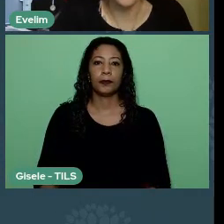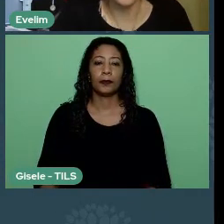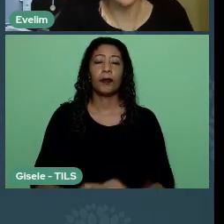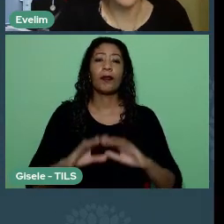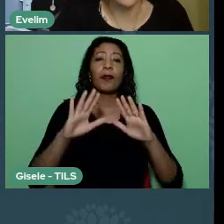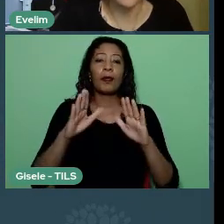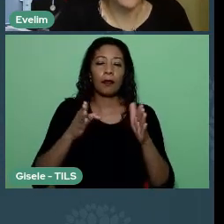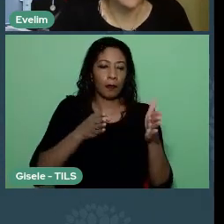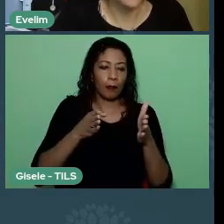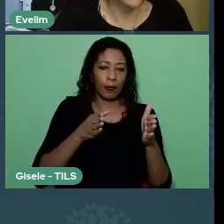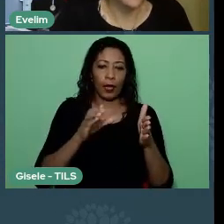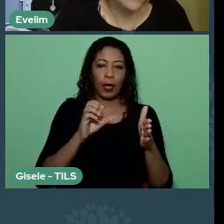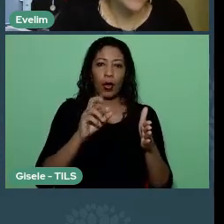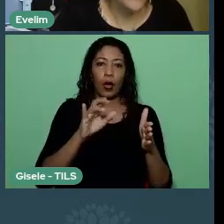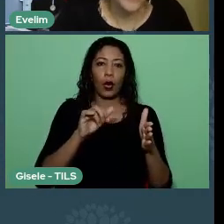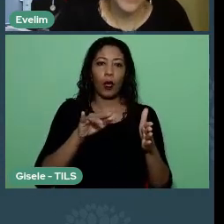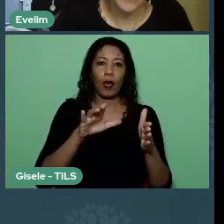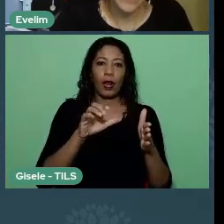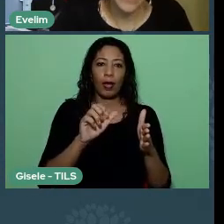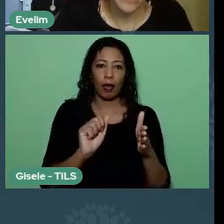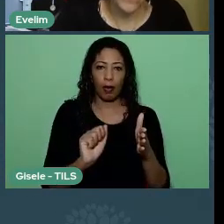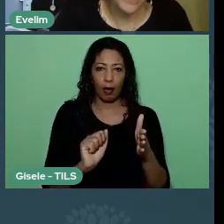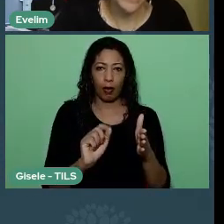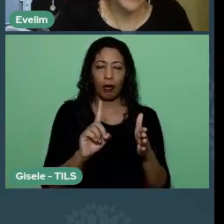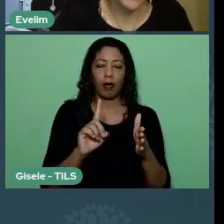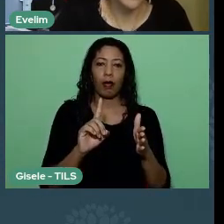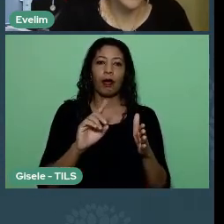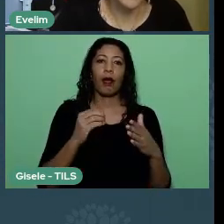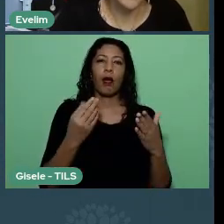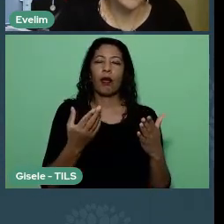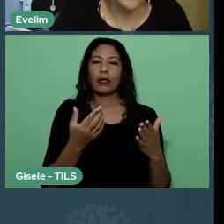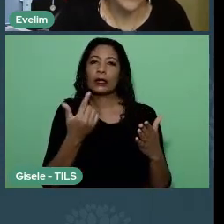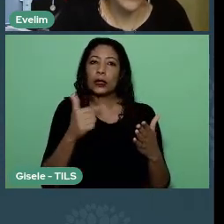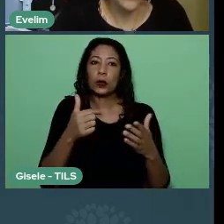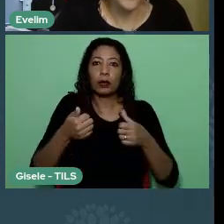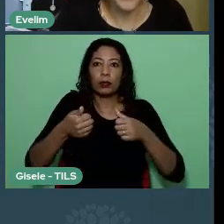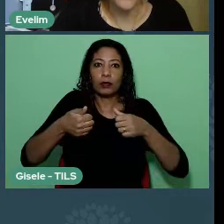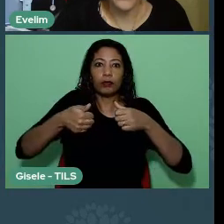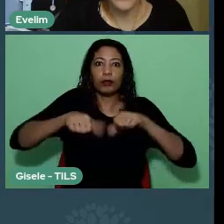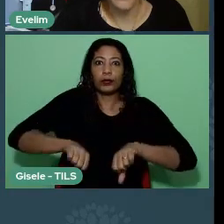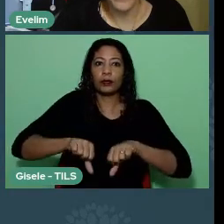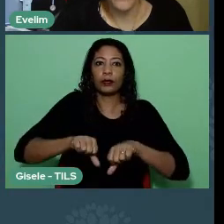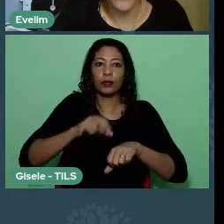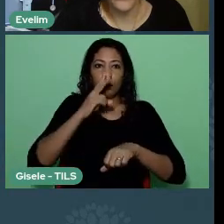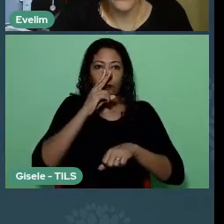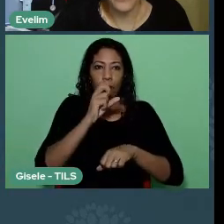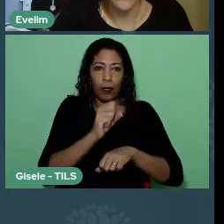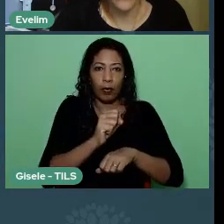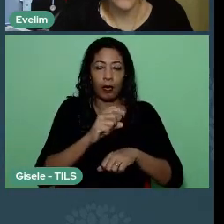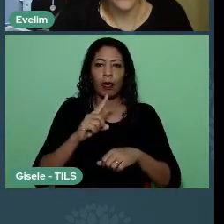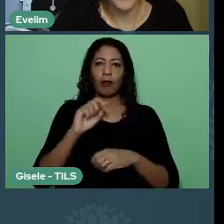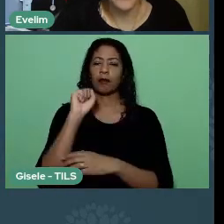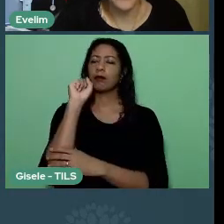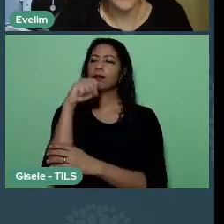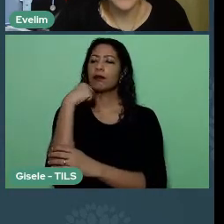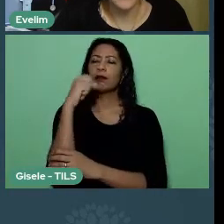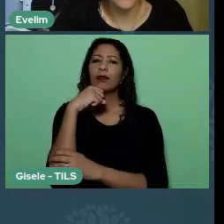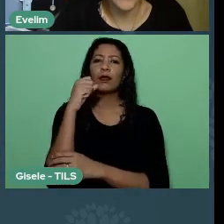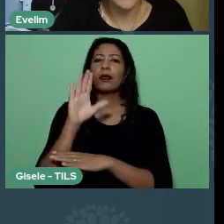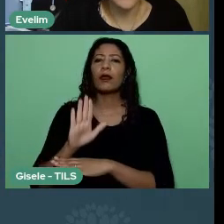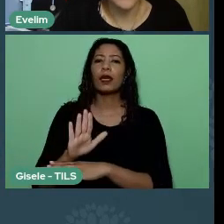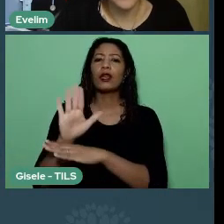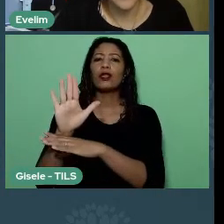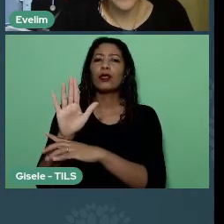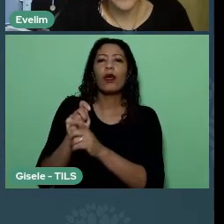crônica, né, ou na fase estável, em que não há ali uma crise, como que a fisioterapia pode ajudar no controle